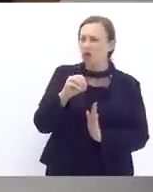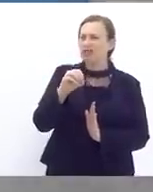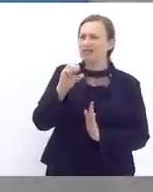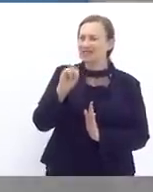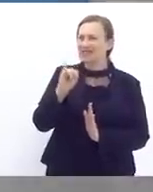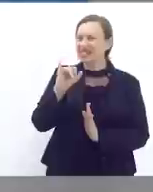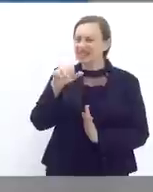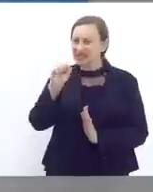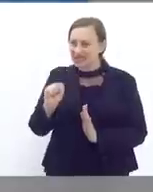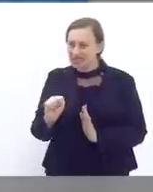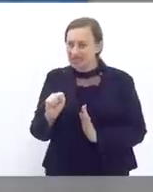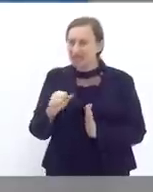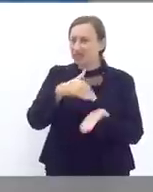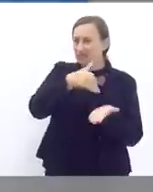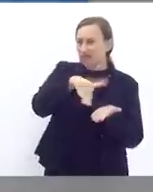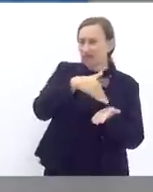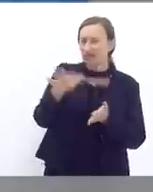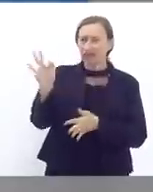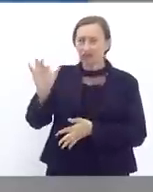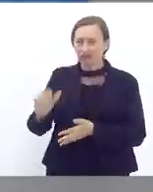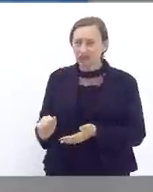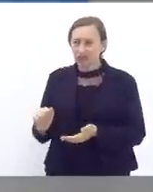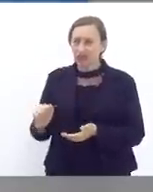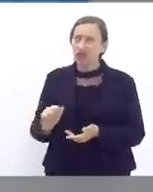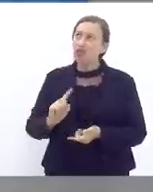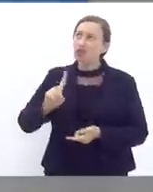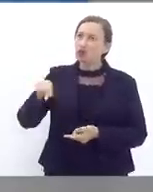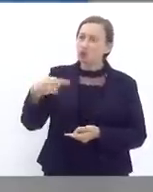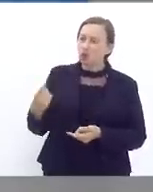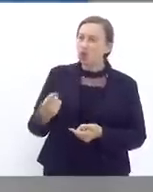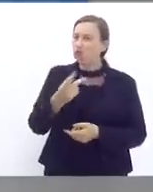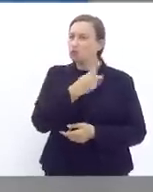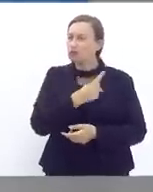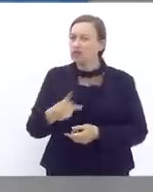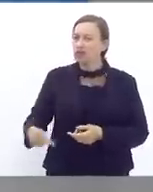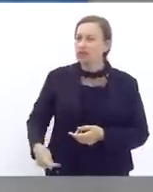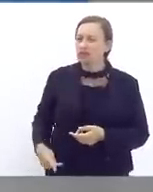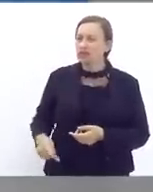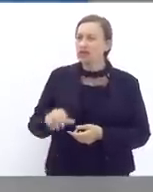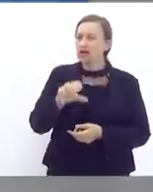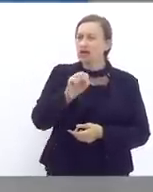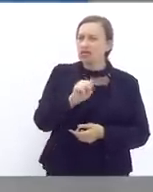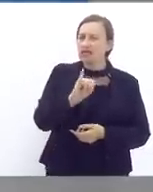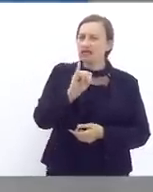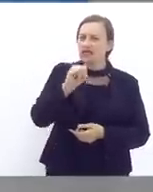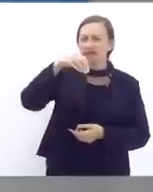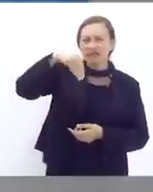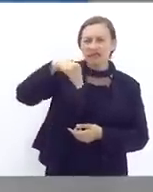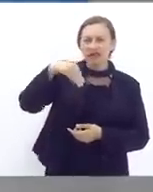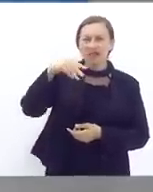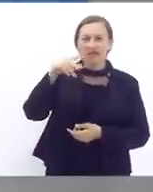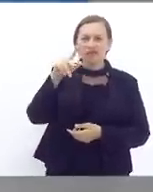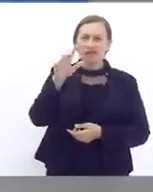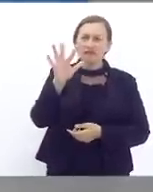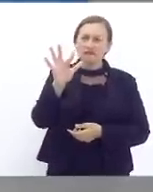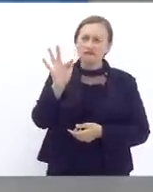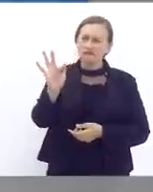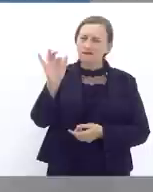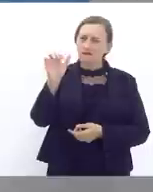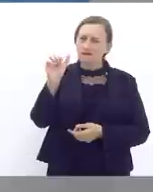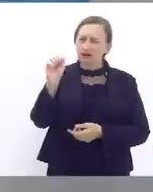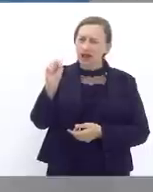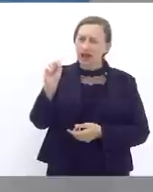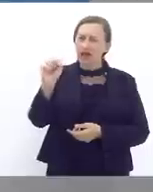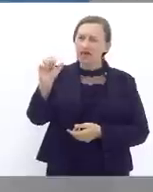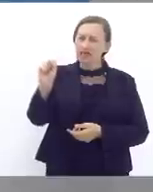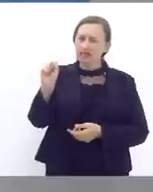pensionista da secretaria de fazenda e o presidente do sinfá serve